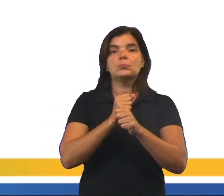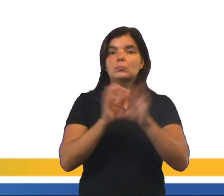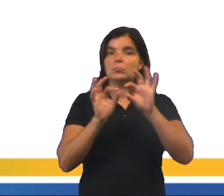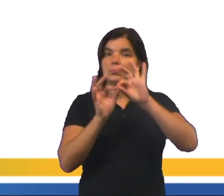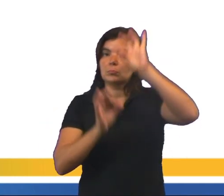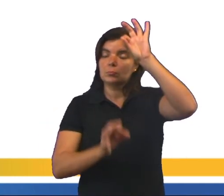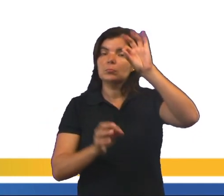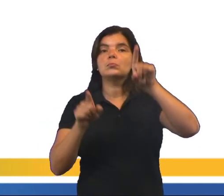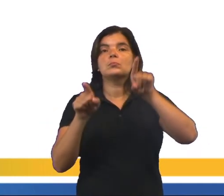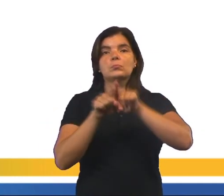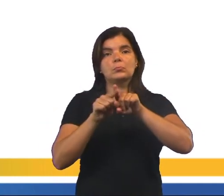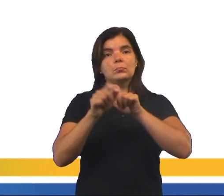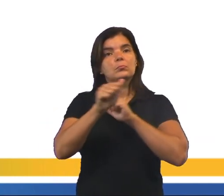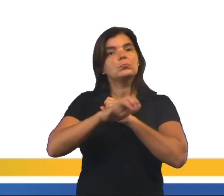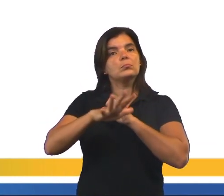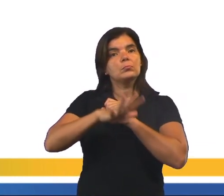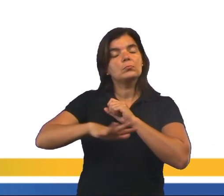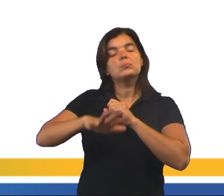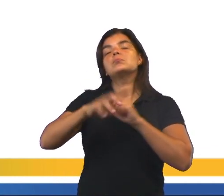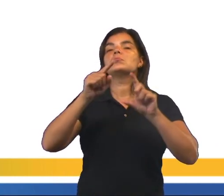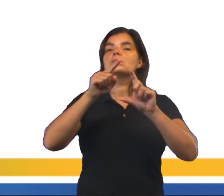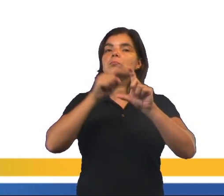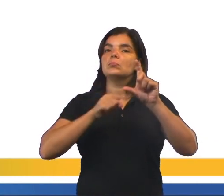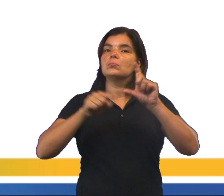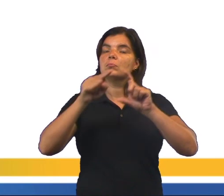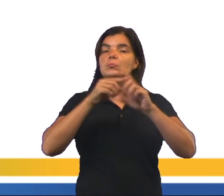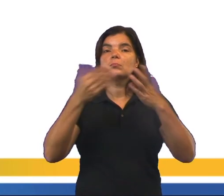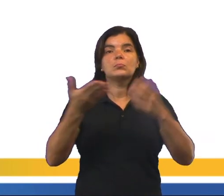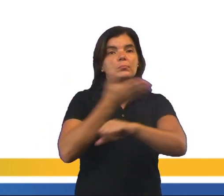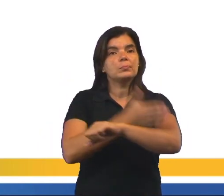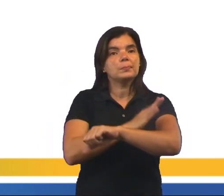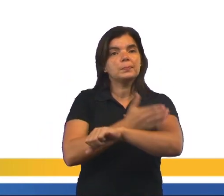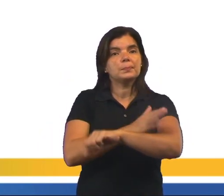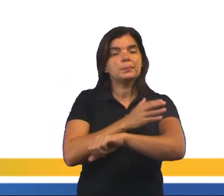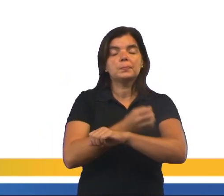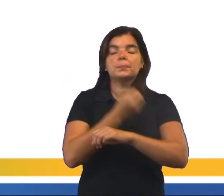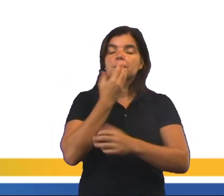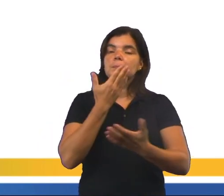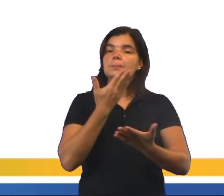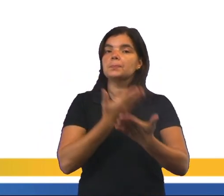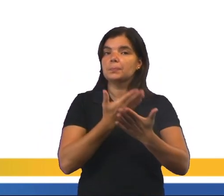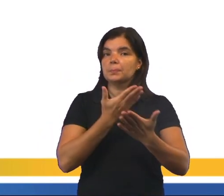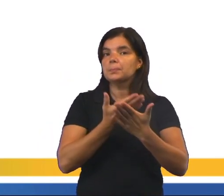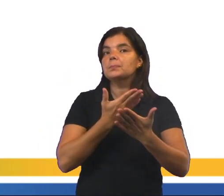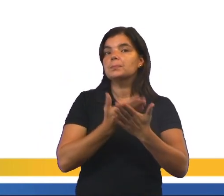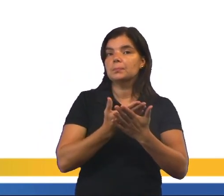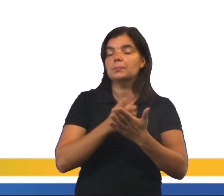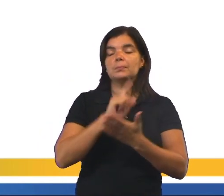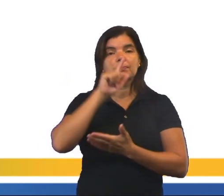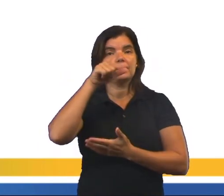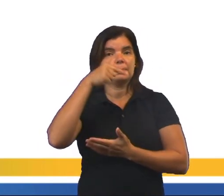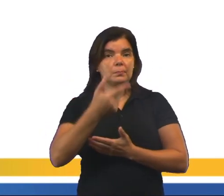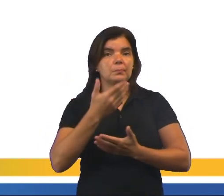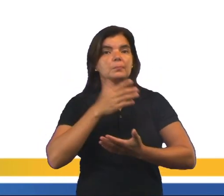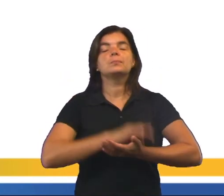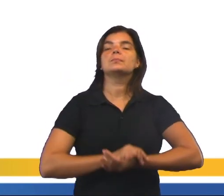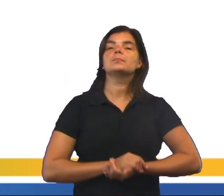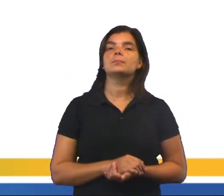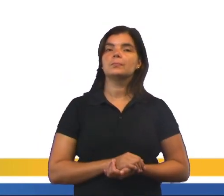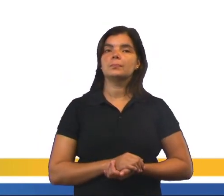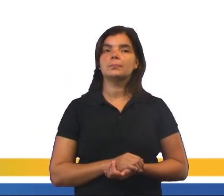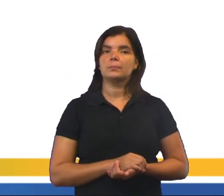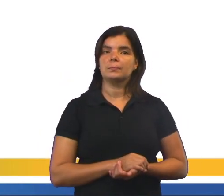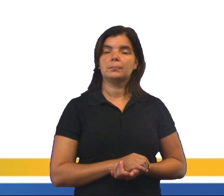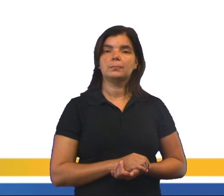circunferência e a área de um círculo. Agora, pessoal, é só praticar o que aprendeu. Faça bastante exercícios, bons estudos,